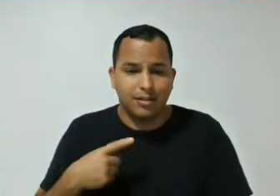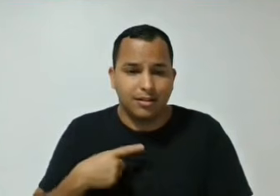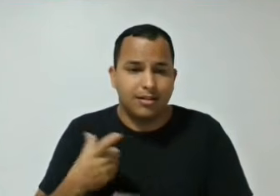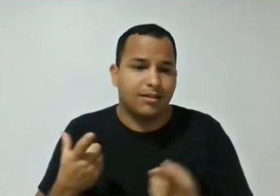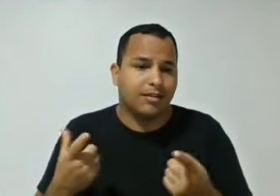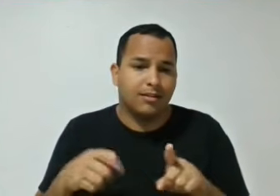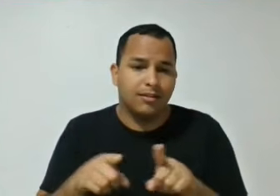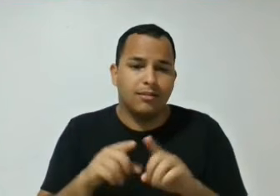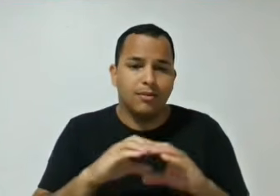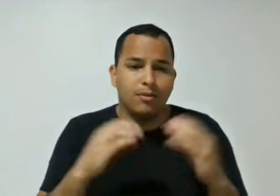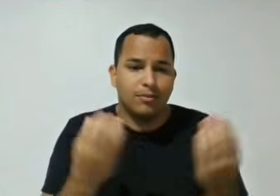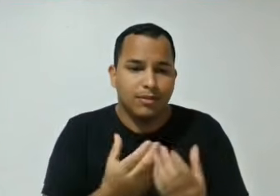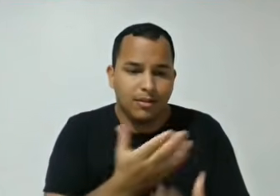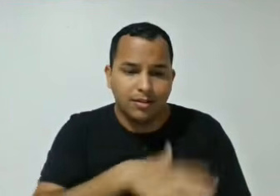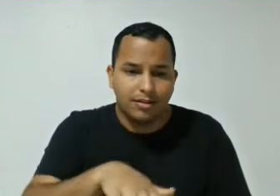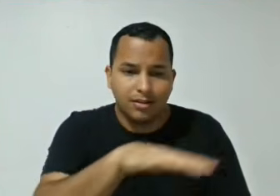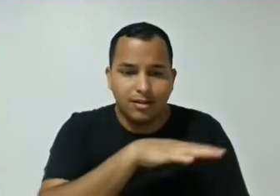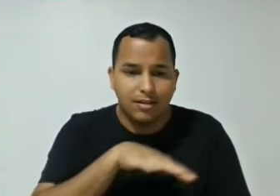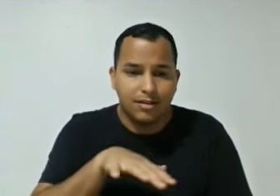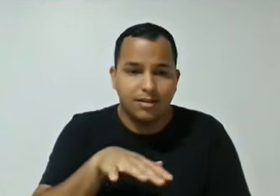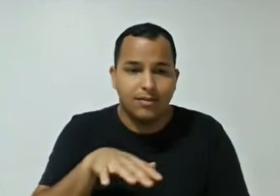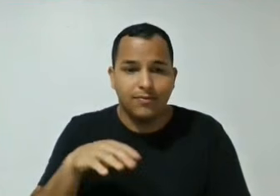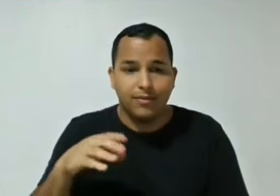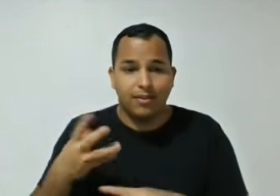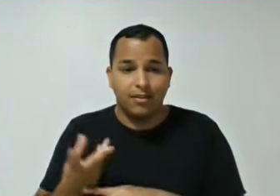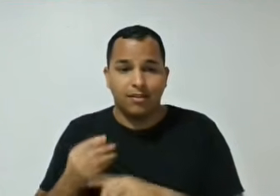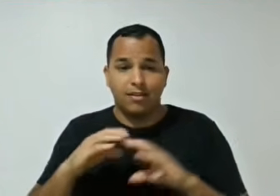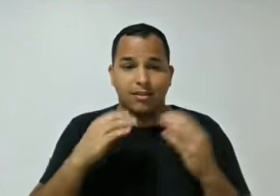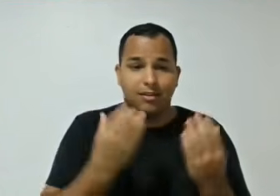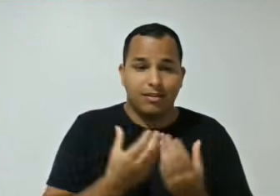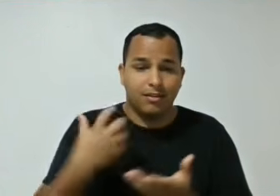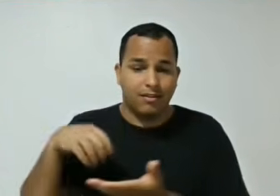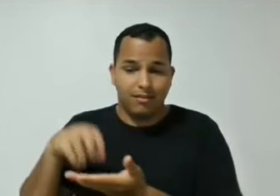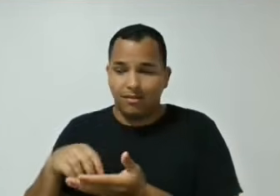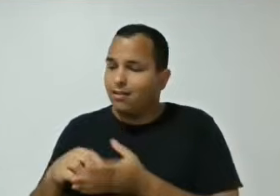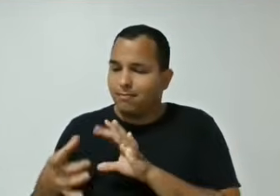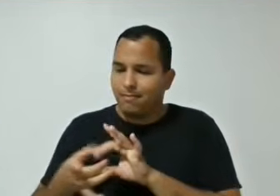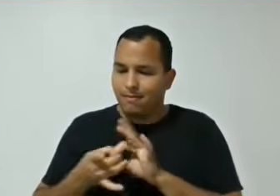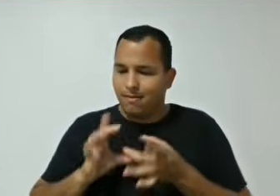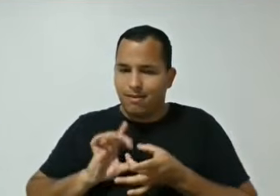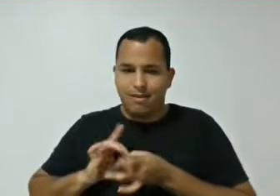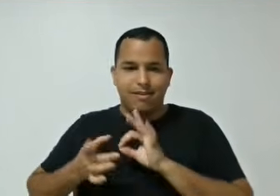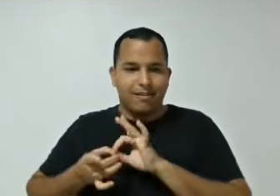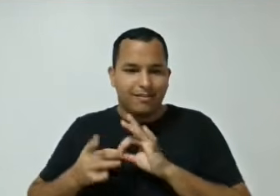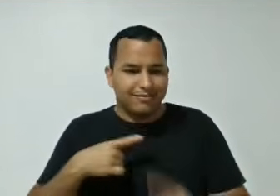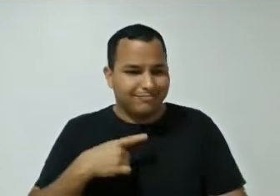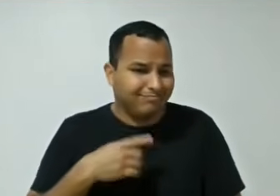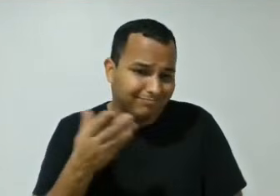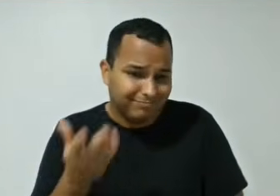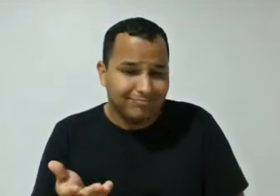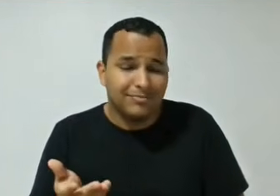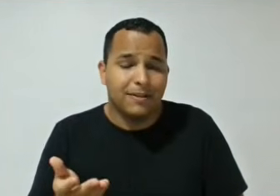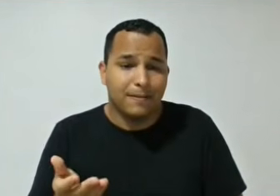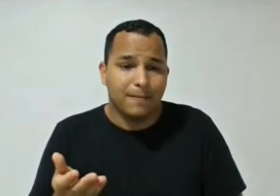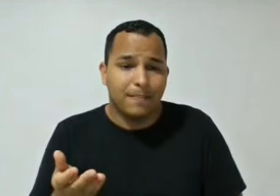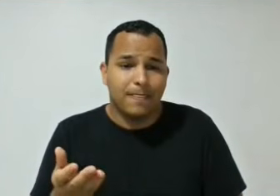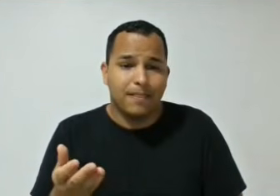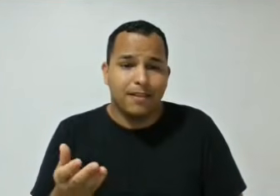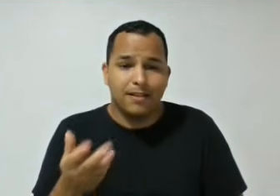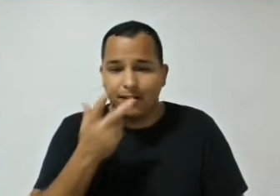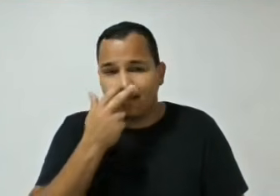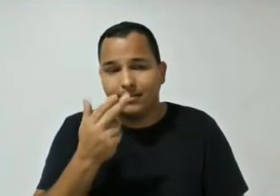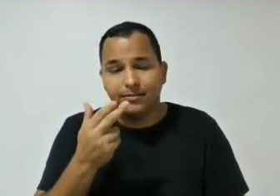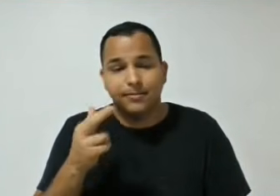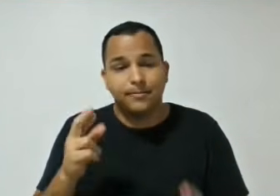nesse processo. Na comunidade, classe artística e servidor tem uma coisa muito próxima uma da outra. Os desgastes, por exemplo, que nós sofremos na relação da conferência de